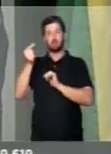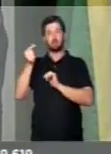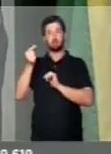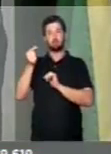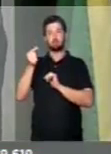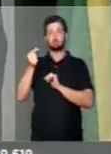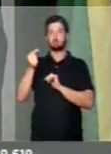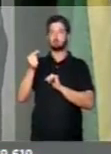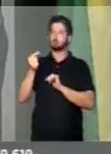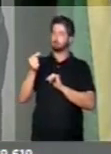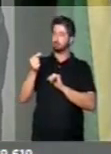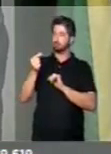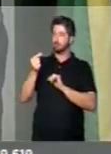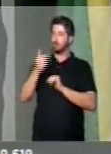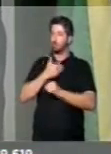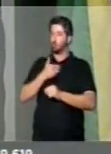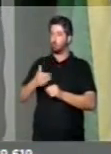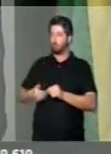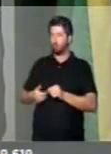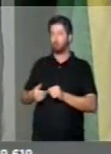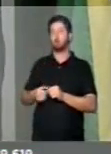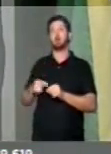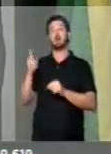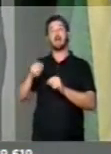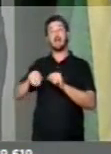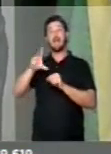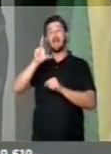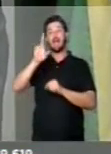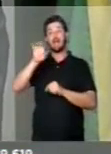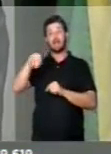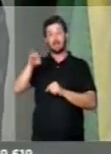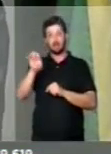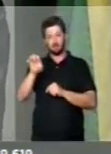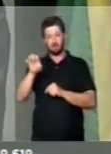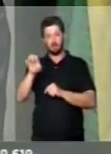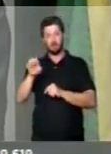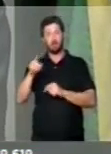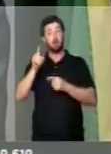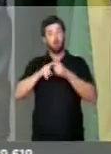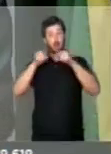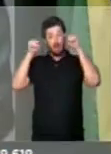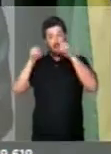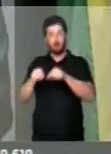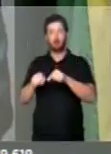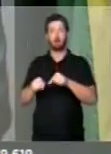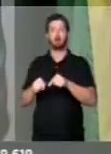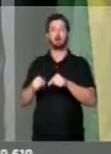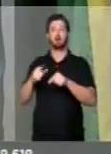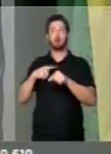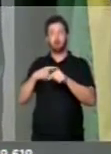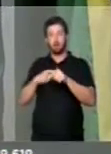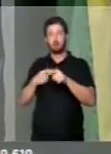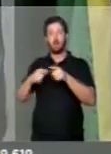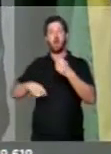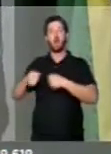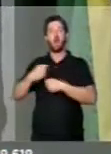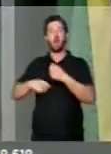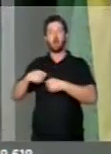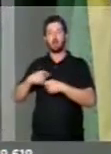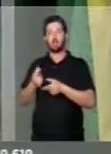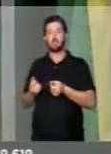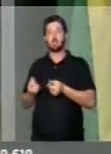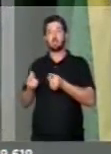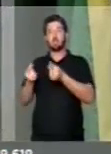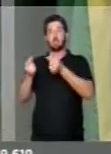tratado na atividade pública, como um crime, porque é por ali que enveredam os corruptos, se